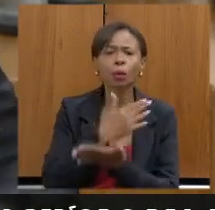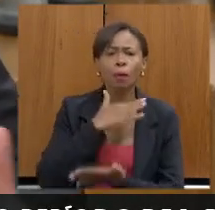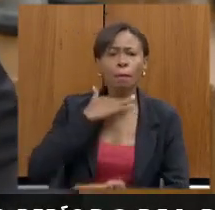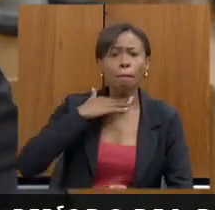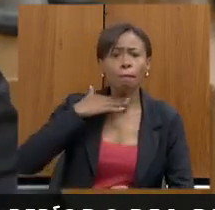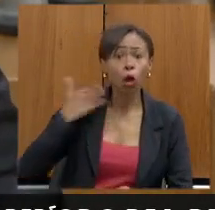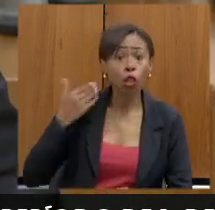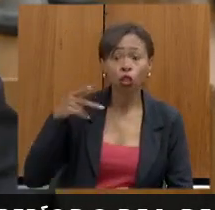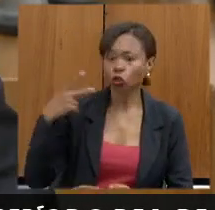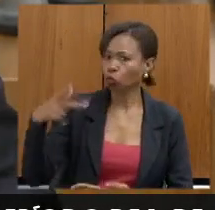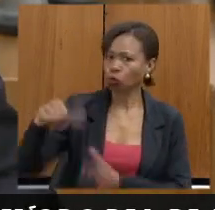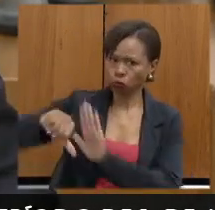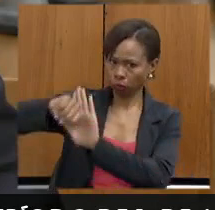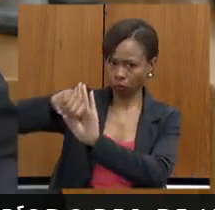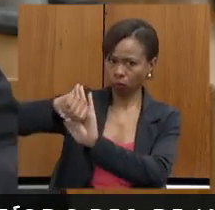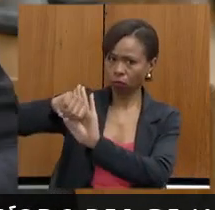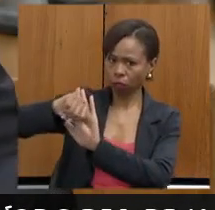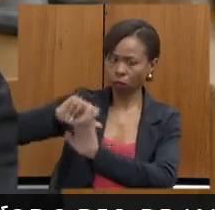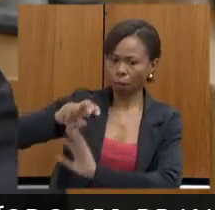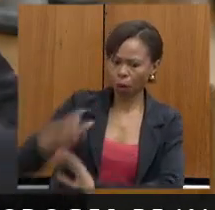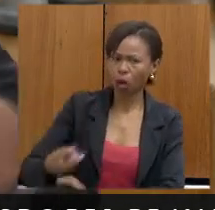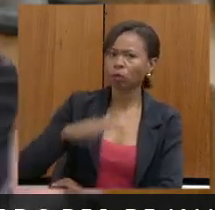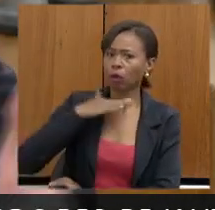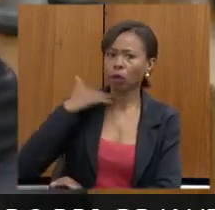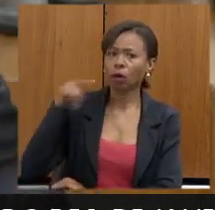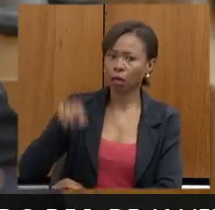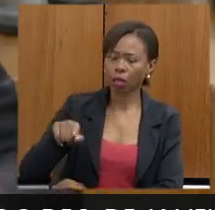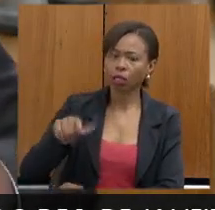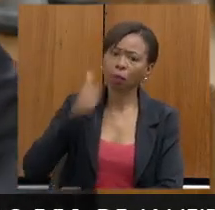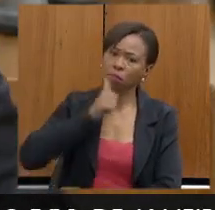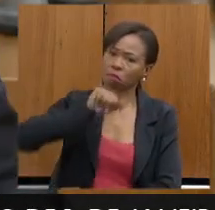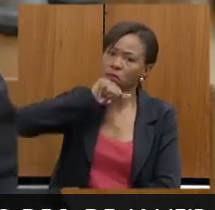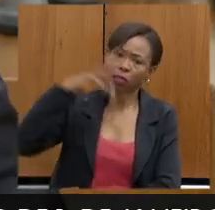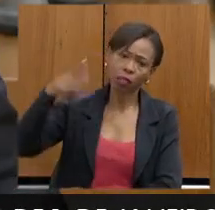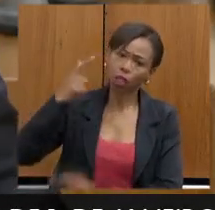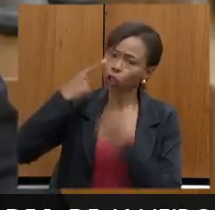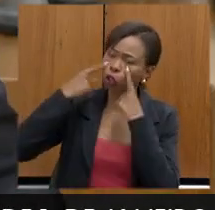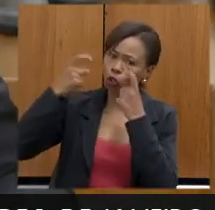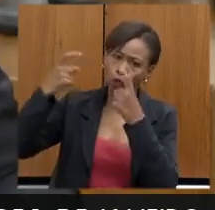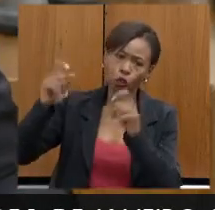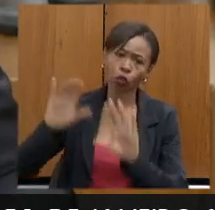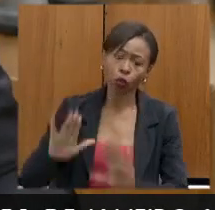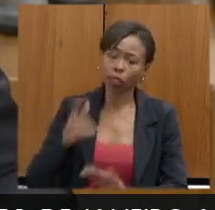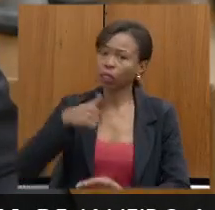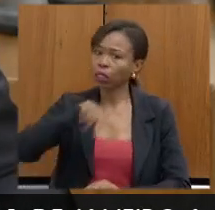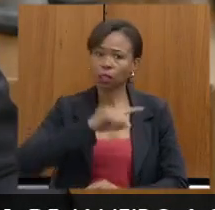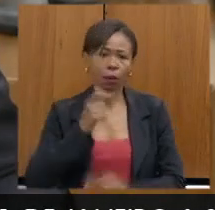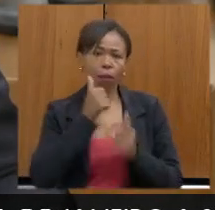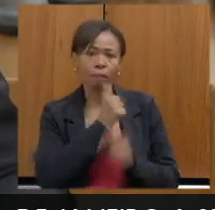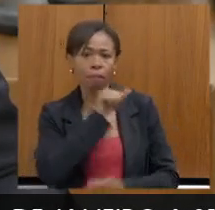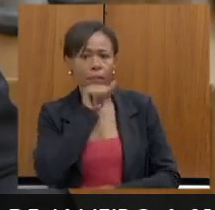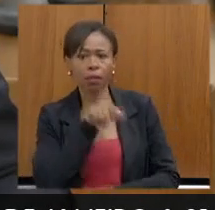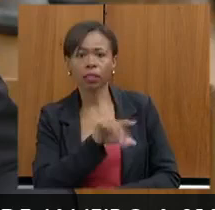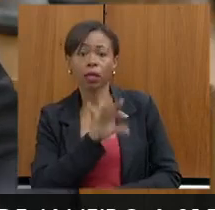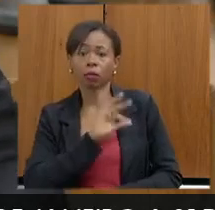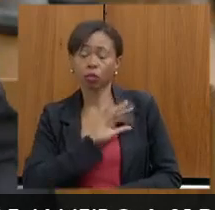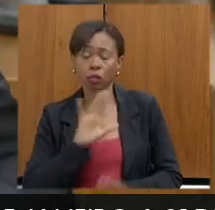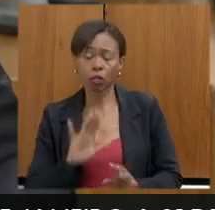do lado dos bandidos né que que se for chorar chore amanhã a mãe deles não a mãe dos nossos heróis né e